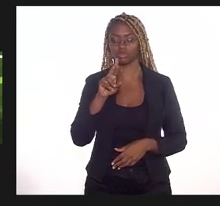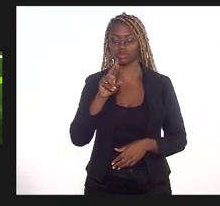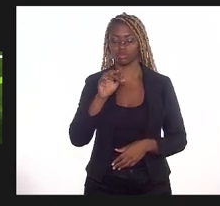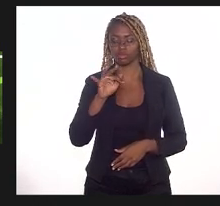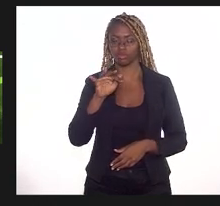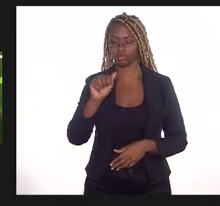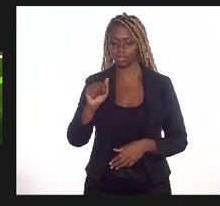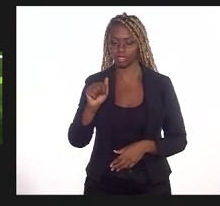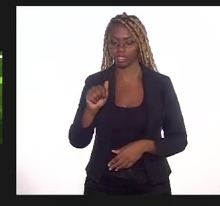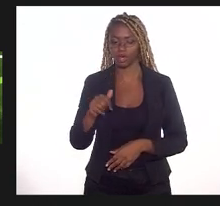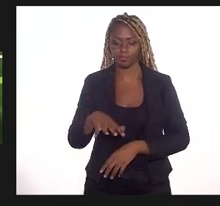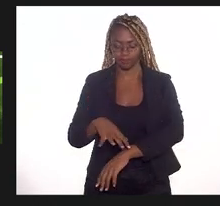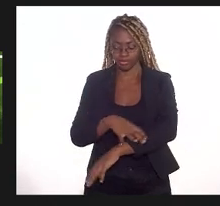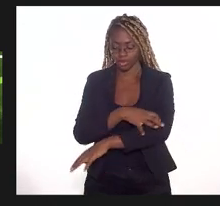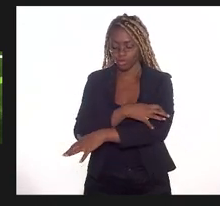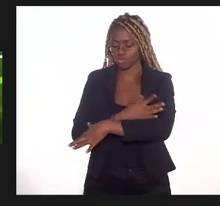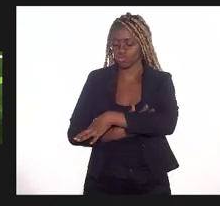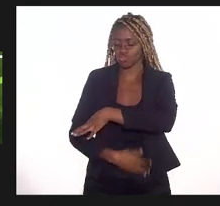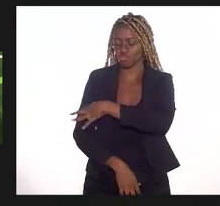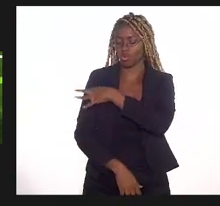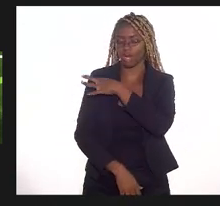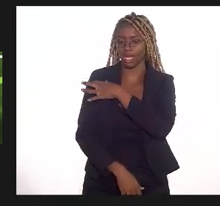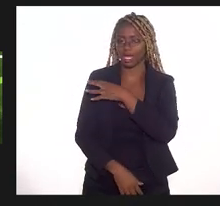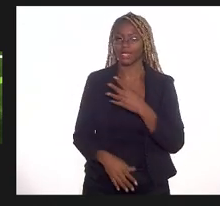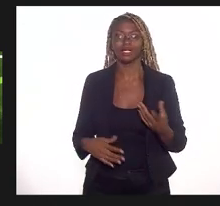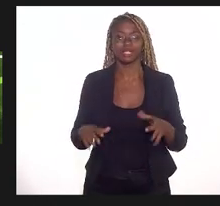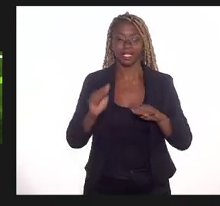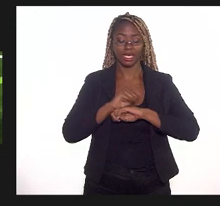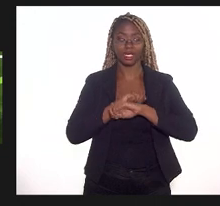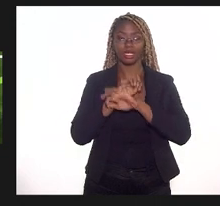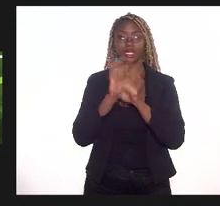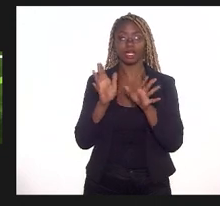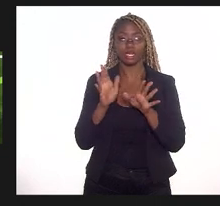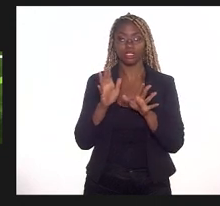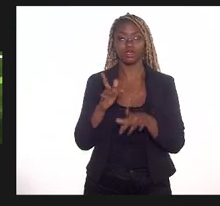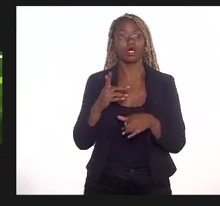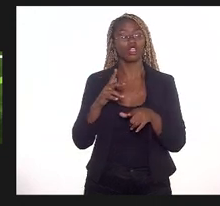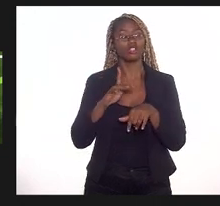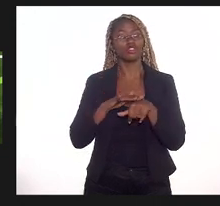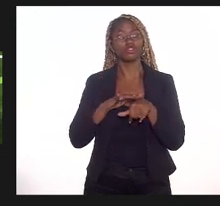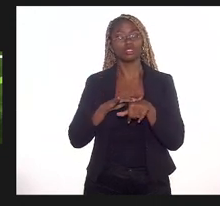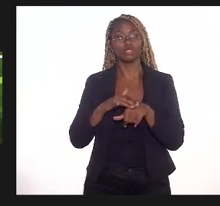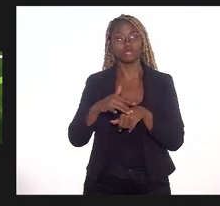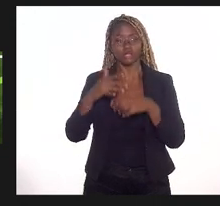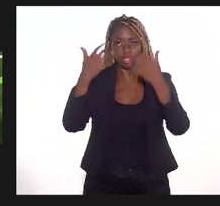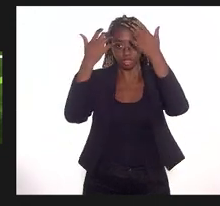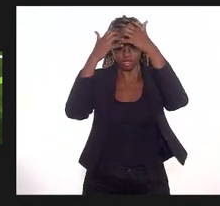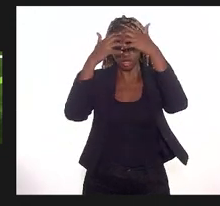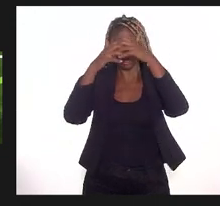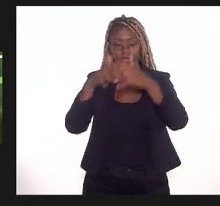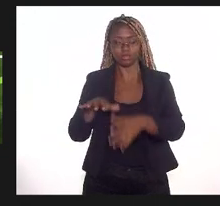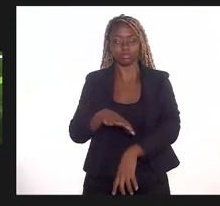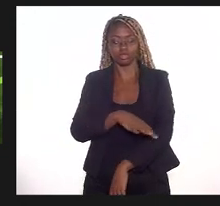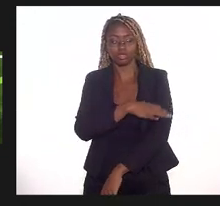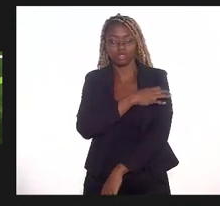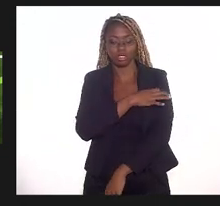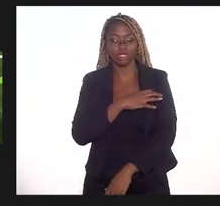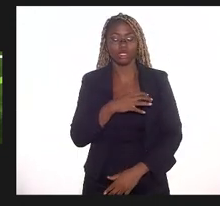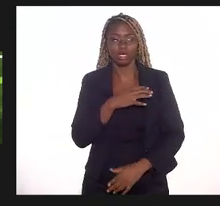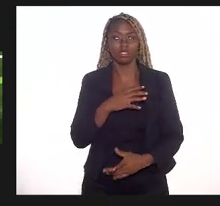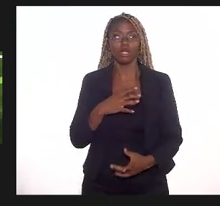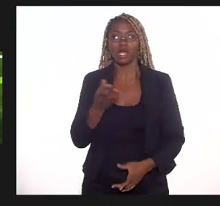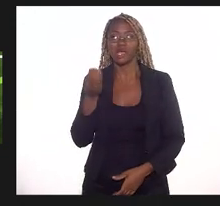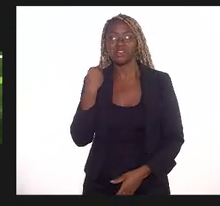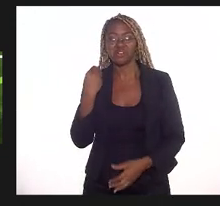Os sinais e sintomas são muito claros. As doenças neuromusculares se caracterizam por uma hipotonia, uma